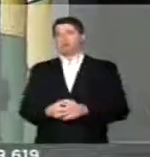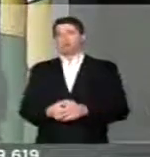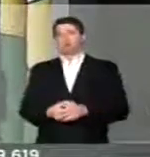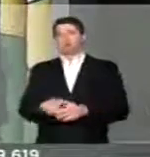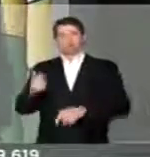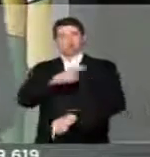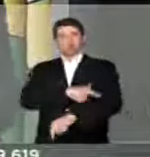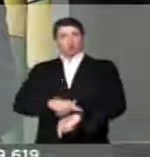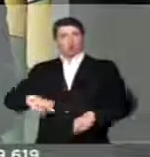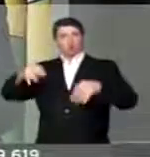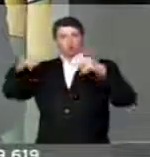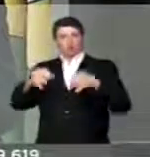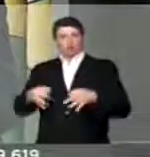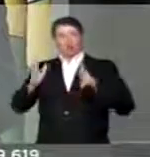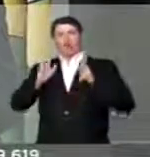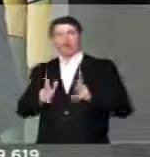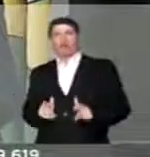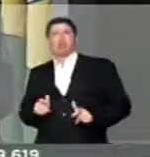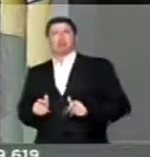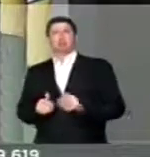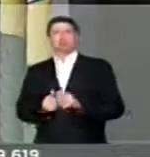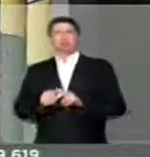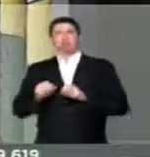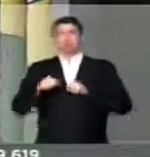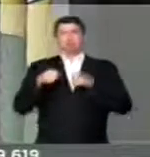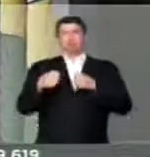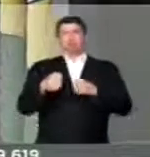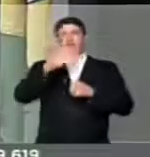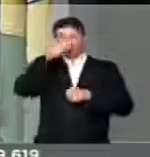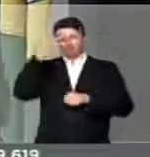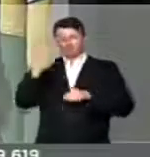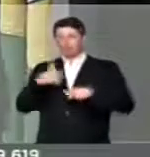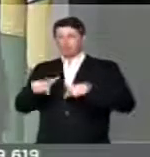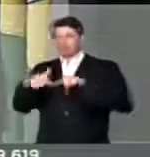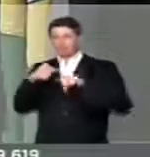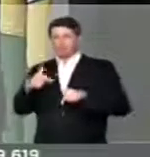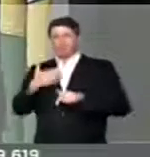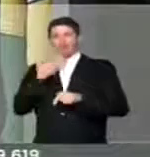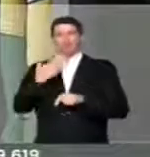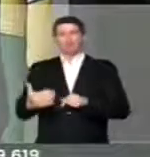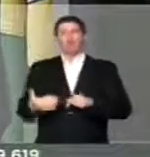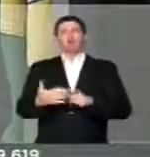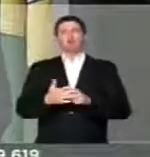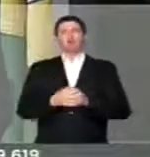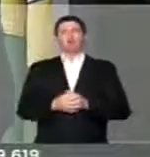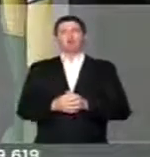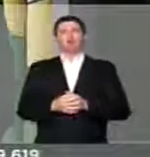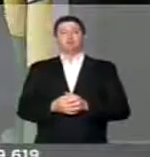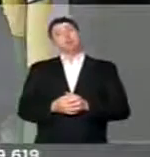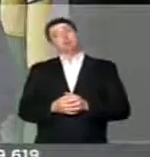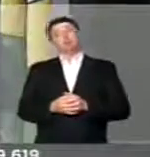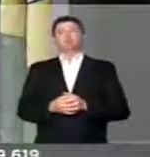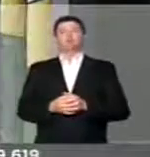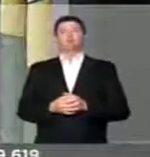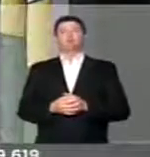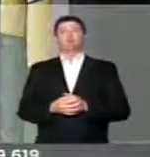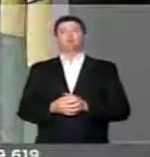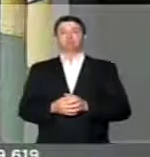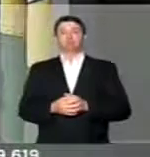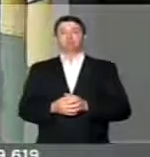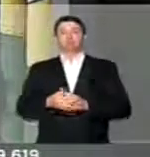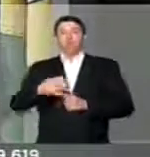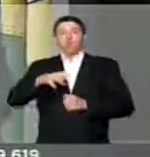bons costumes, defensor dos trabalhadores, e